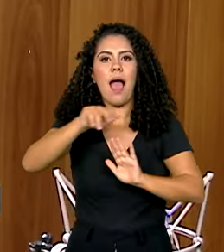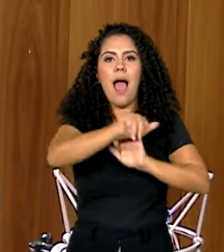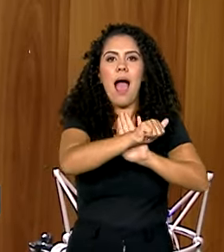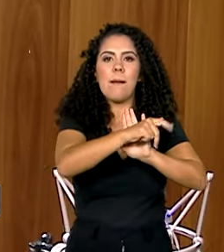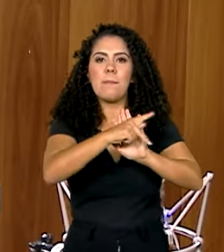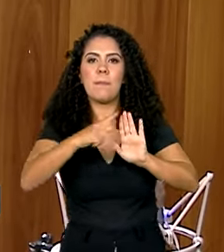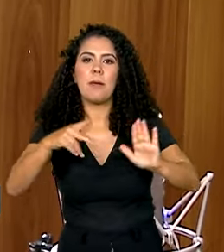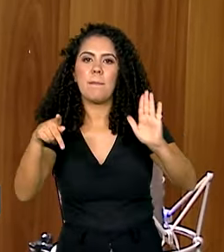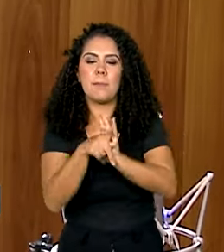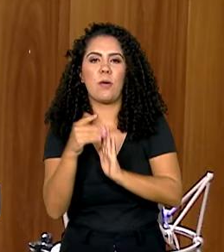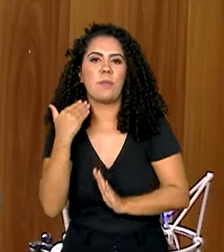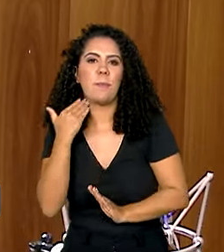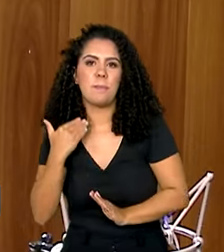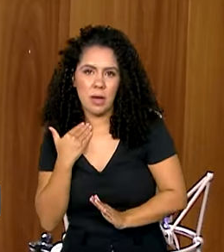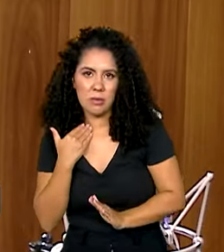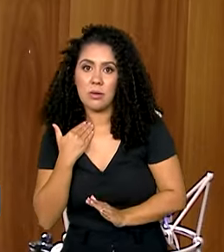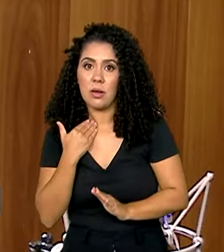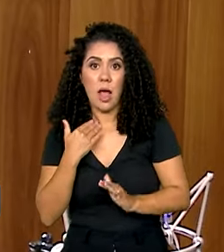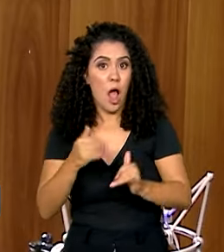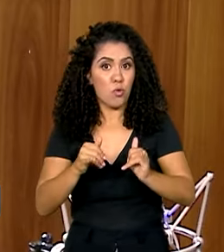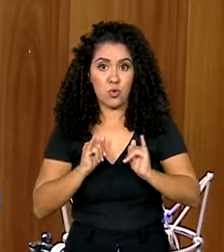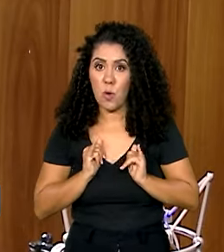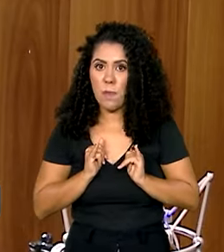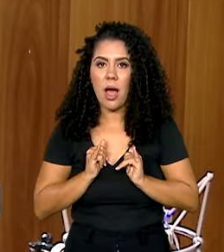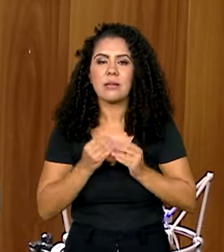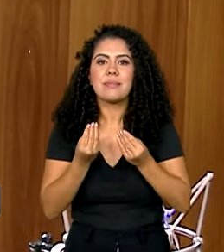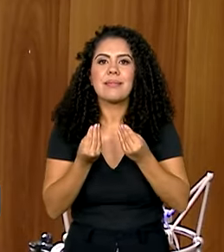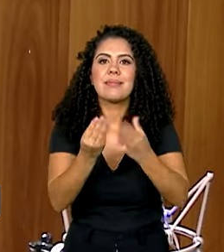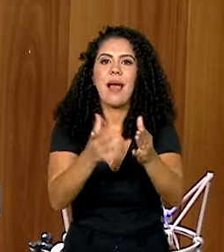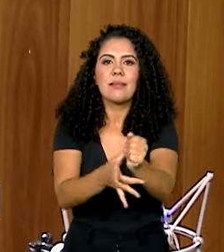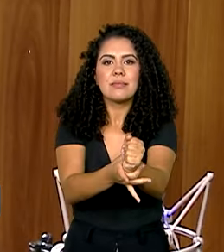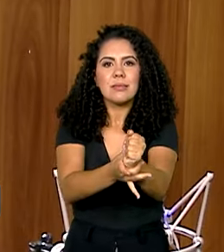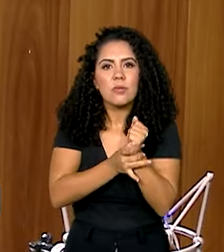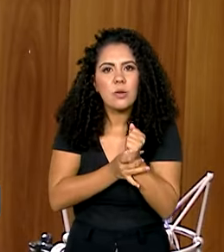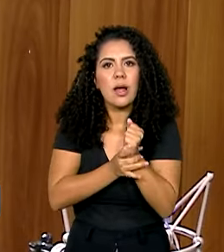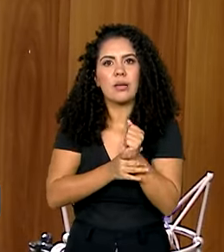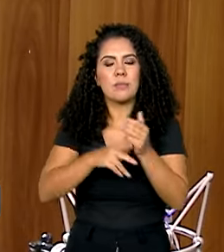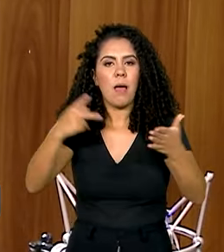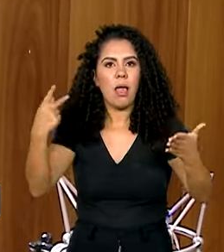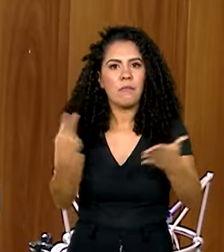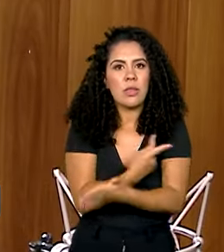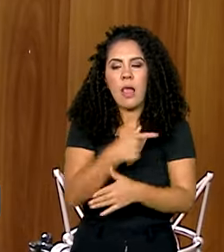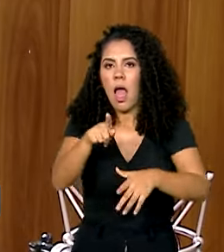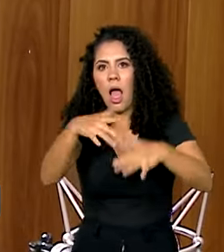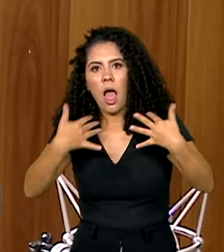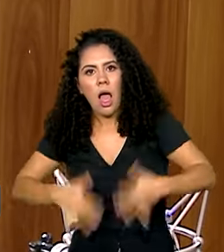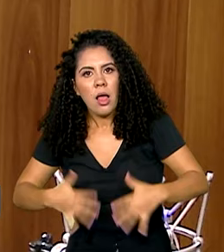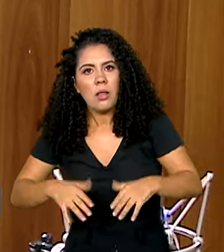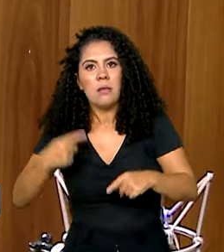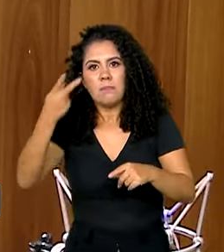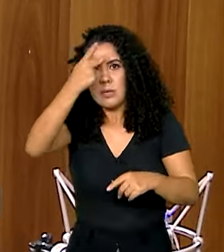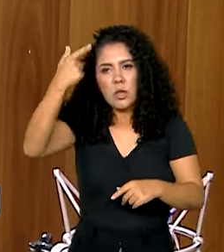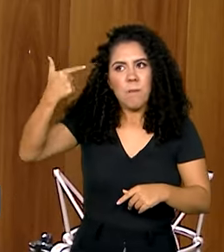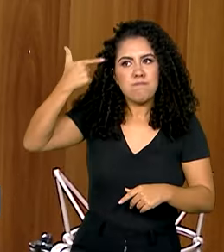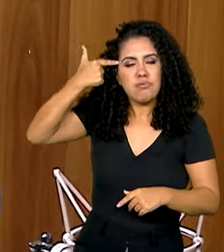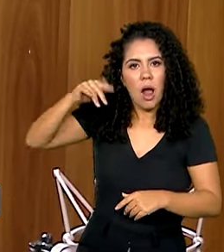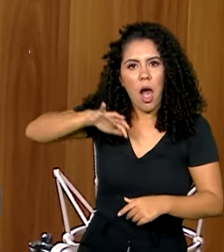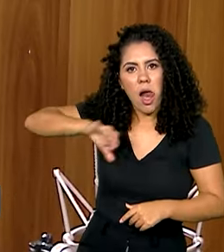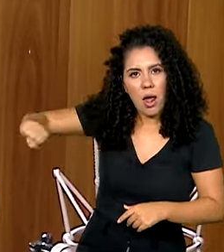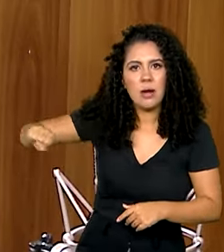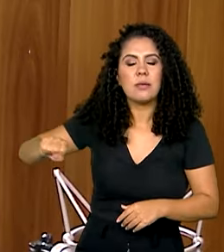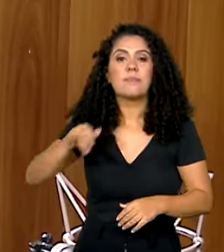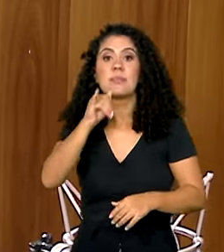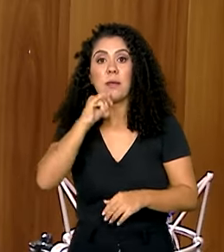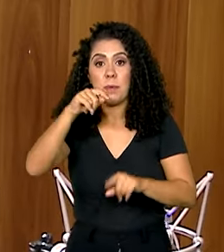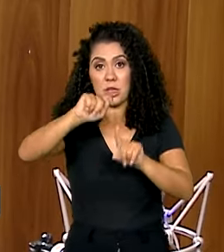aplicativos bancários, te protegendo naquele momento de sufoco, que você foi furtado ou roubado. Agora, em janeiro também,